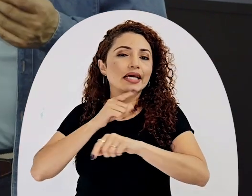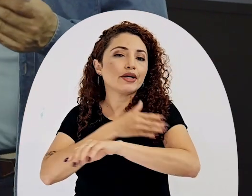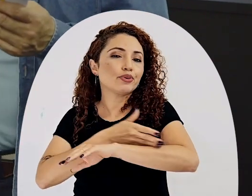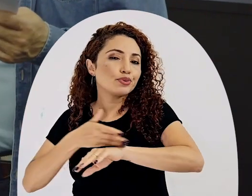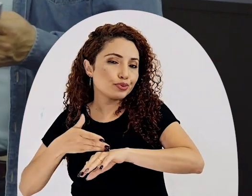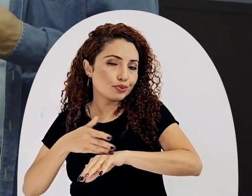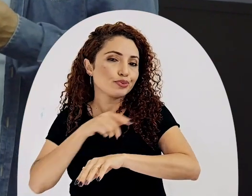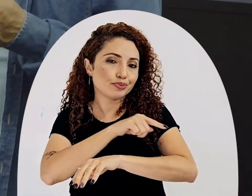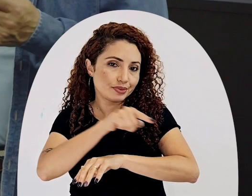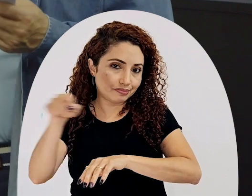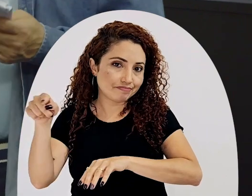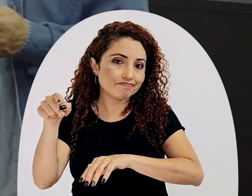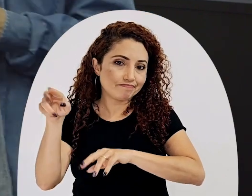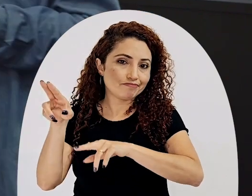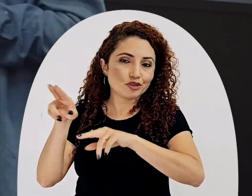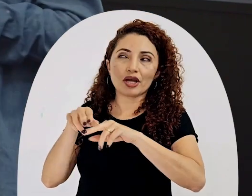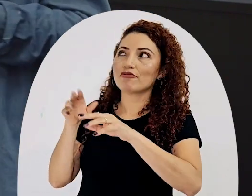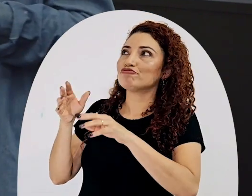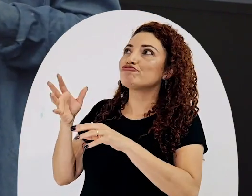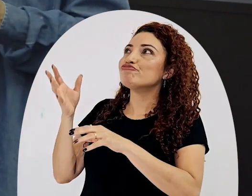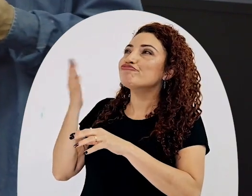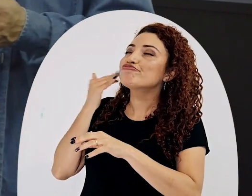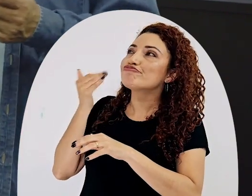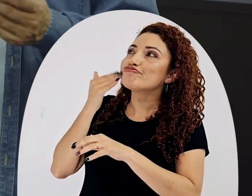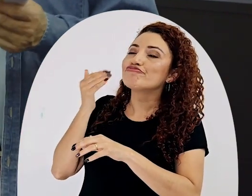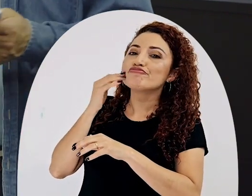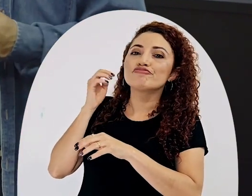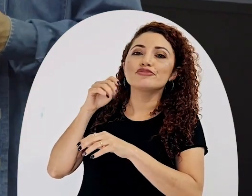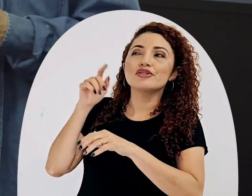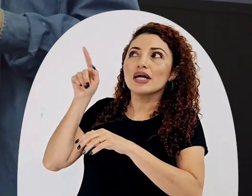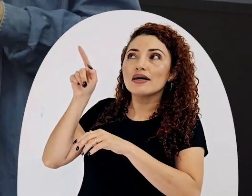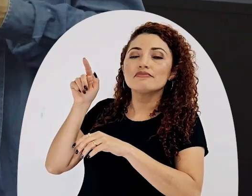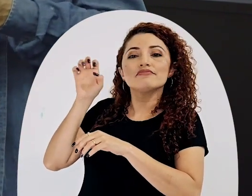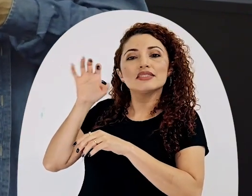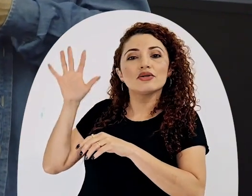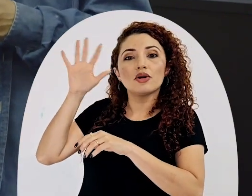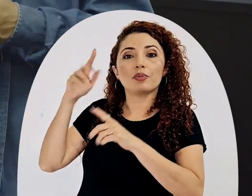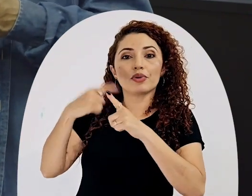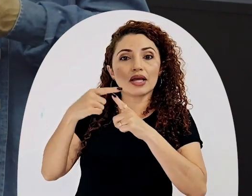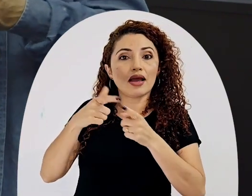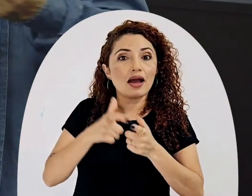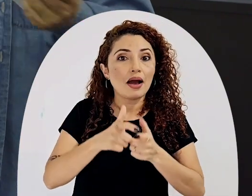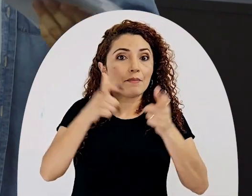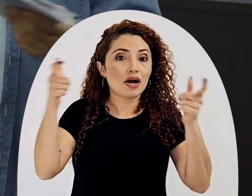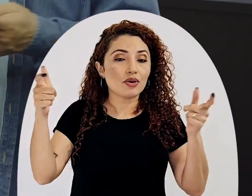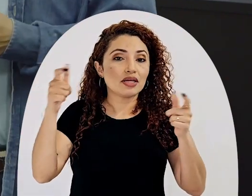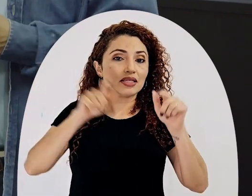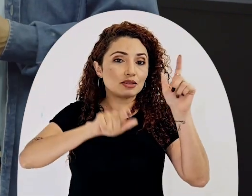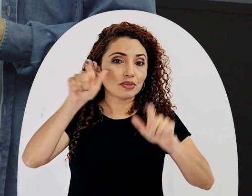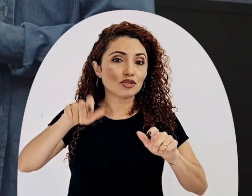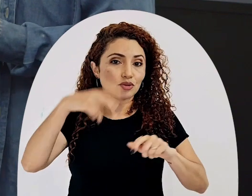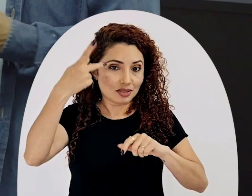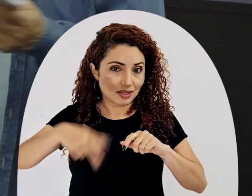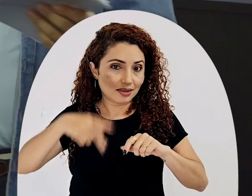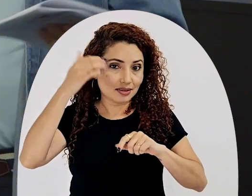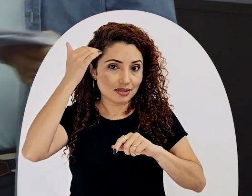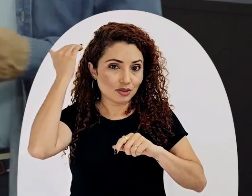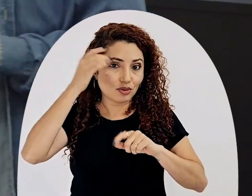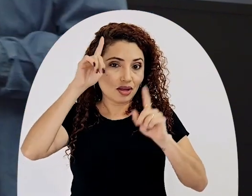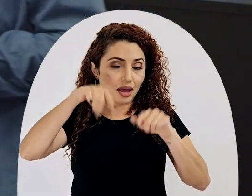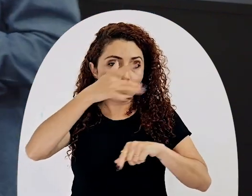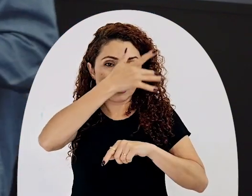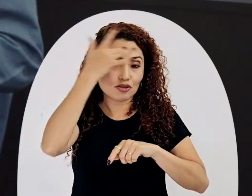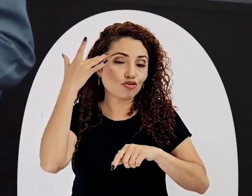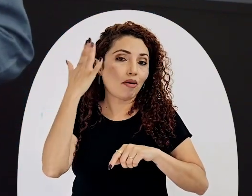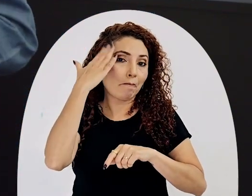porque a grande população, né, aqui da região são pessoas brancas. Mas porque foram colonizados, né,